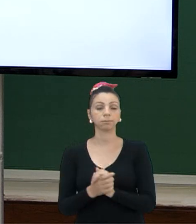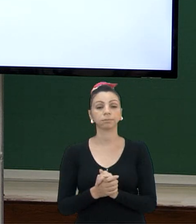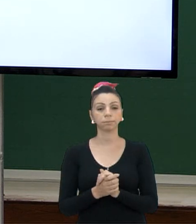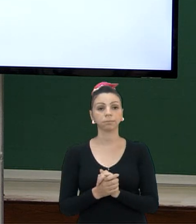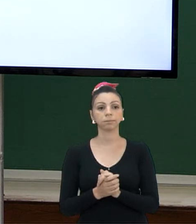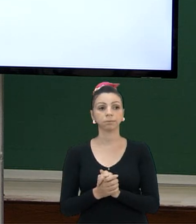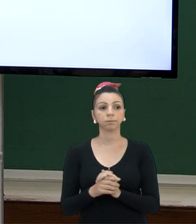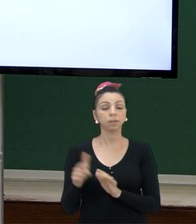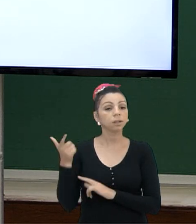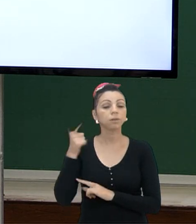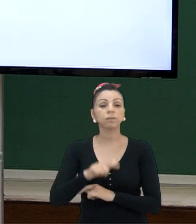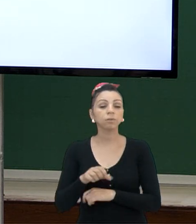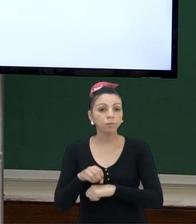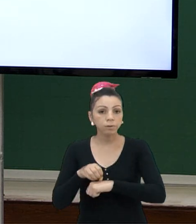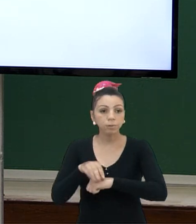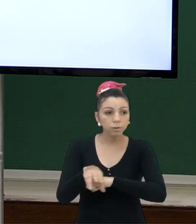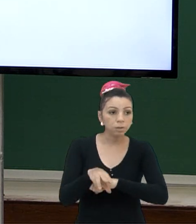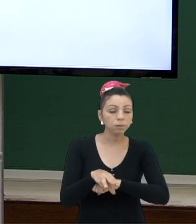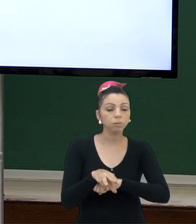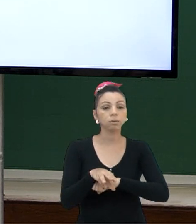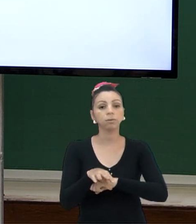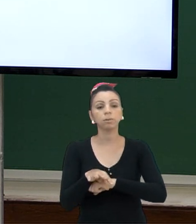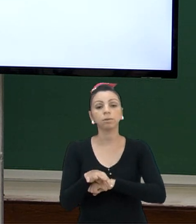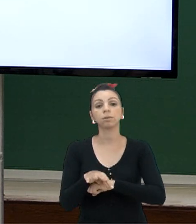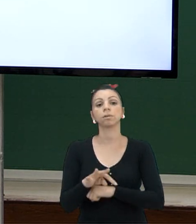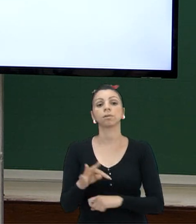E de novo eu deixo o